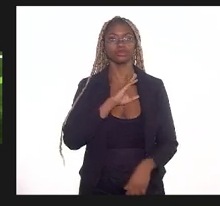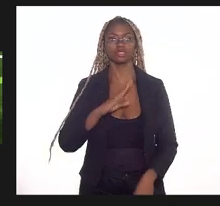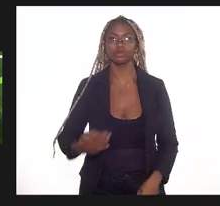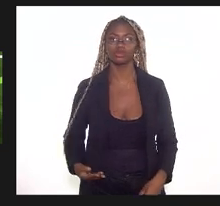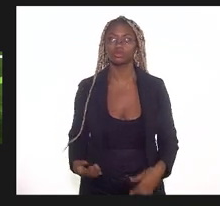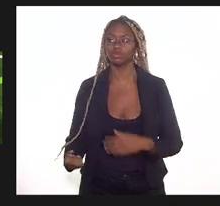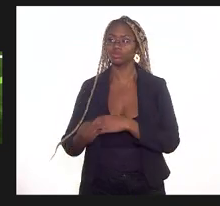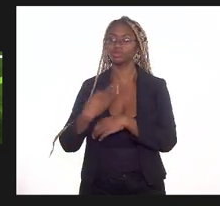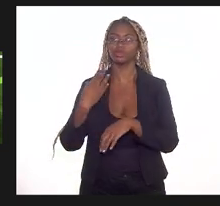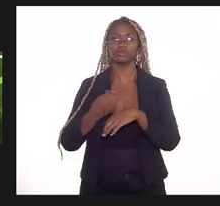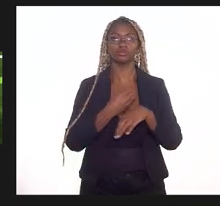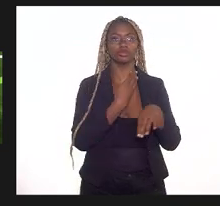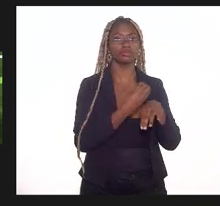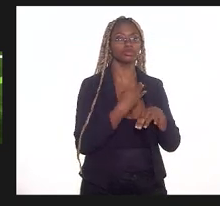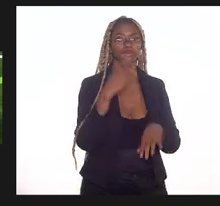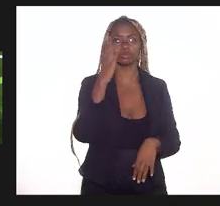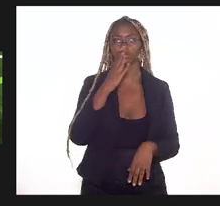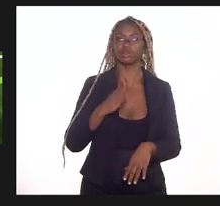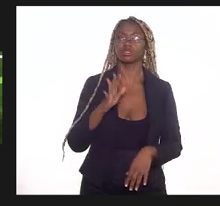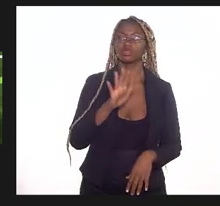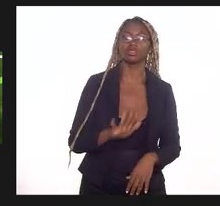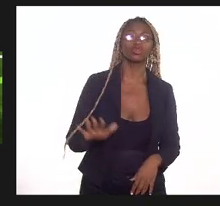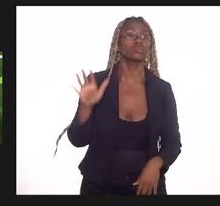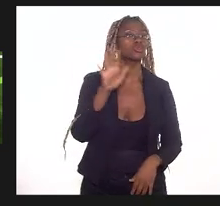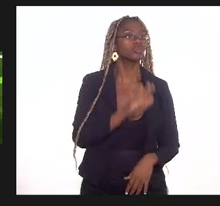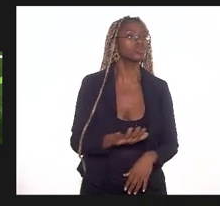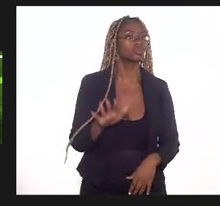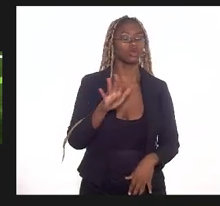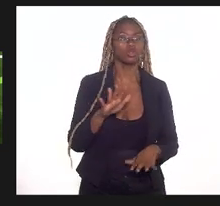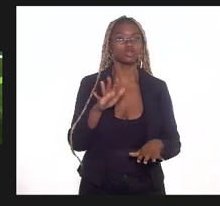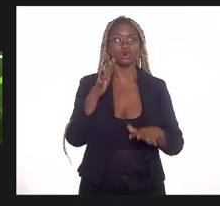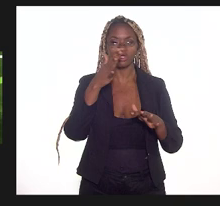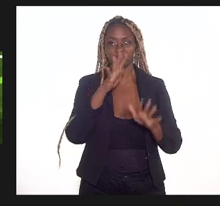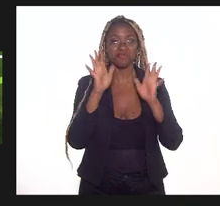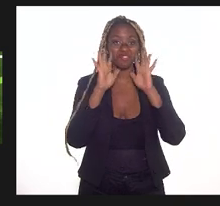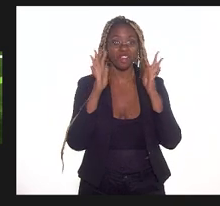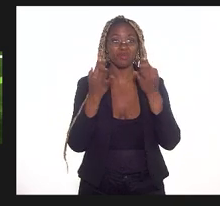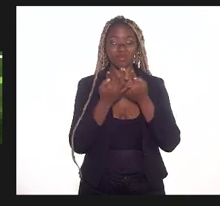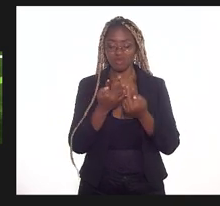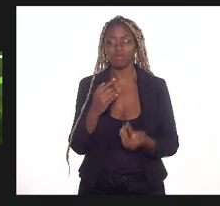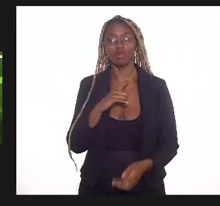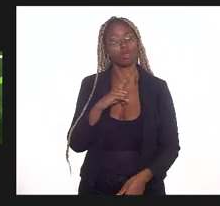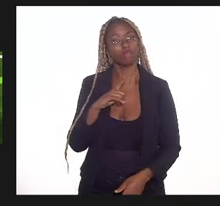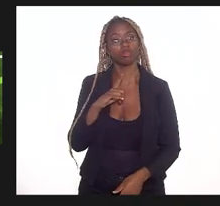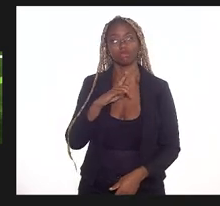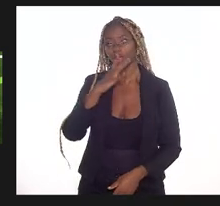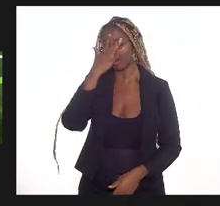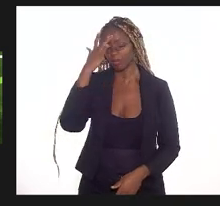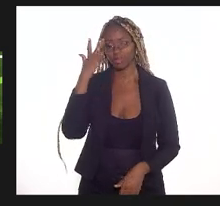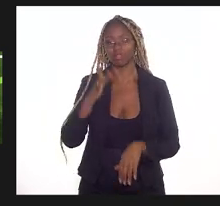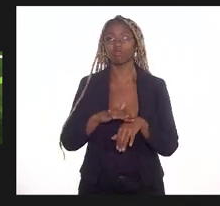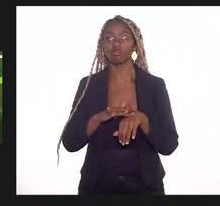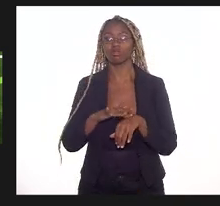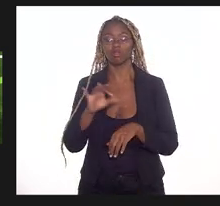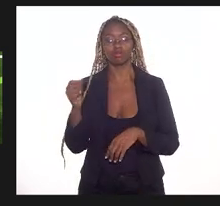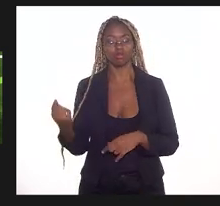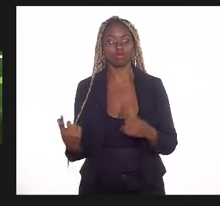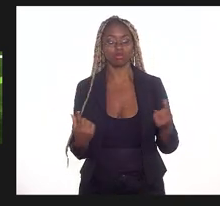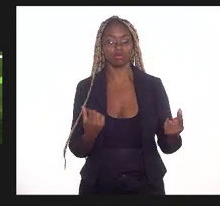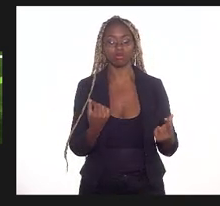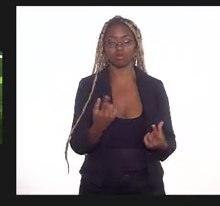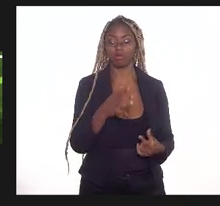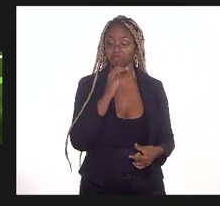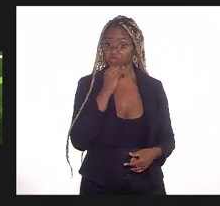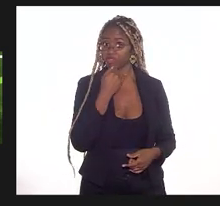do Brasil inteiro de familiares que possuem parentes com doenças raras e, infelizmente, não tem